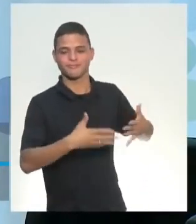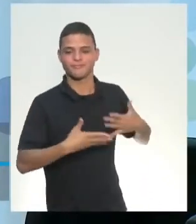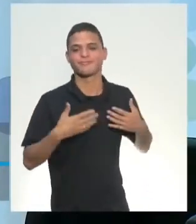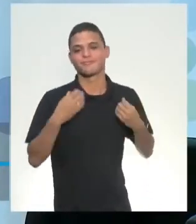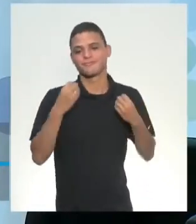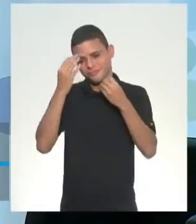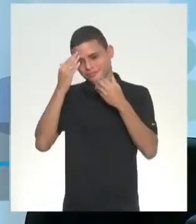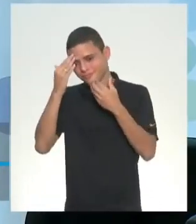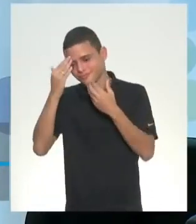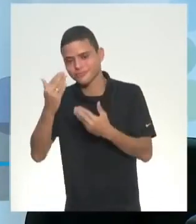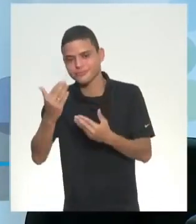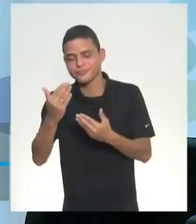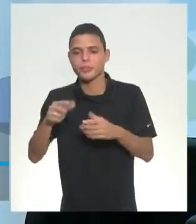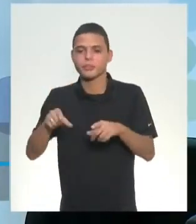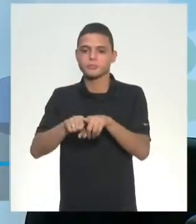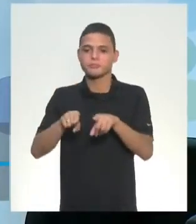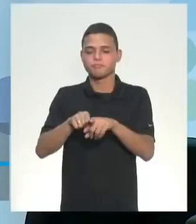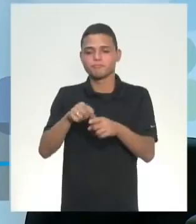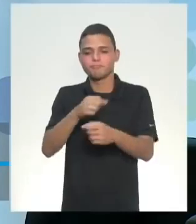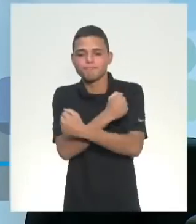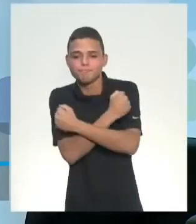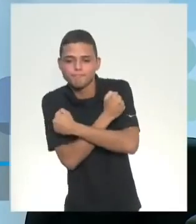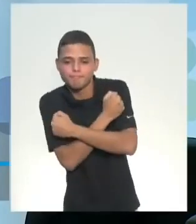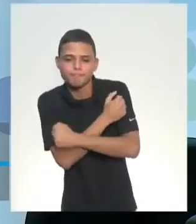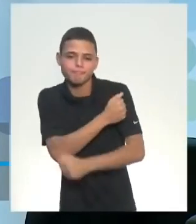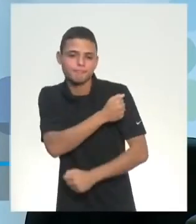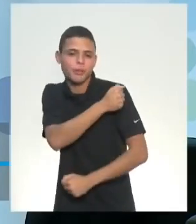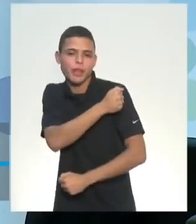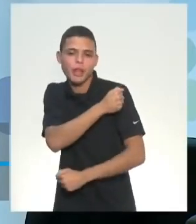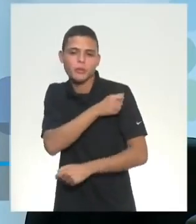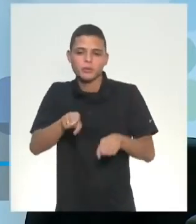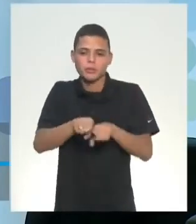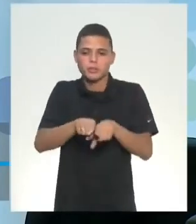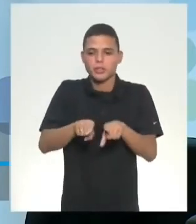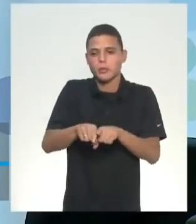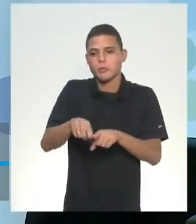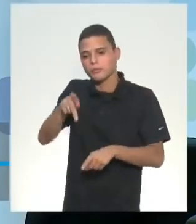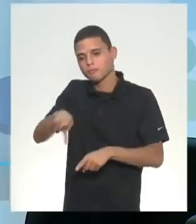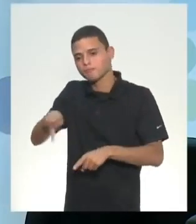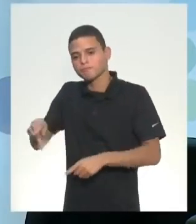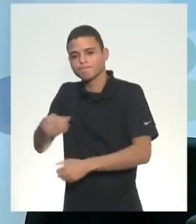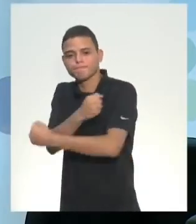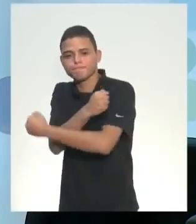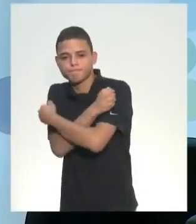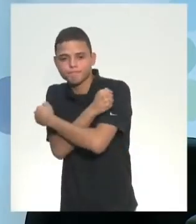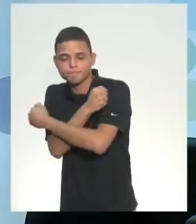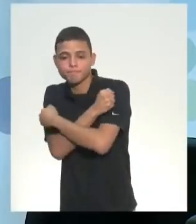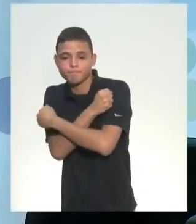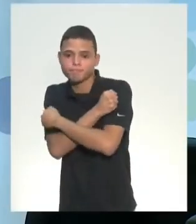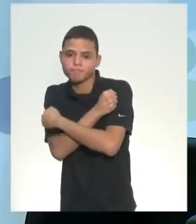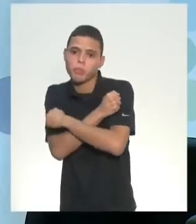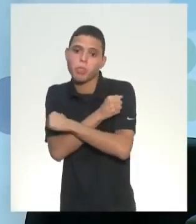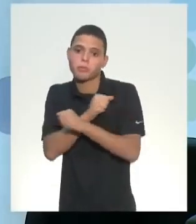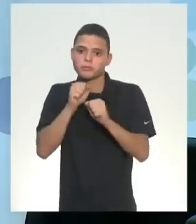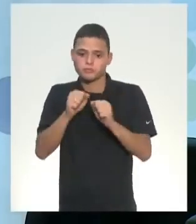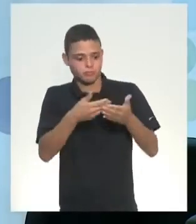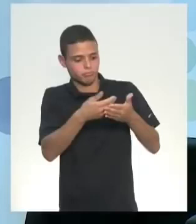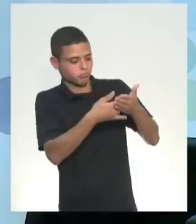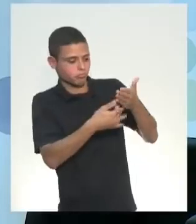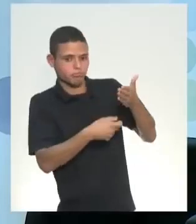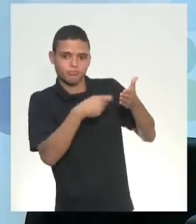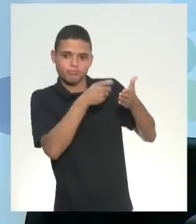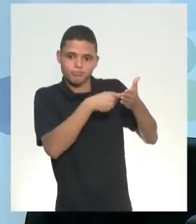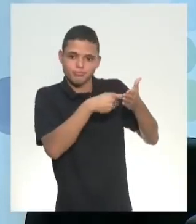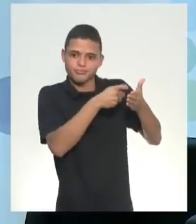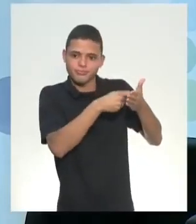aí um abraço para alunos e professores. A gente trabalhou o realismo. Avaliem a nossa aula e a gente volta